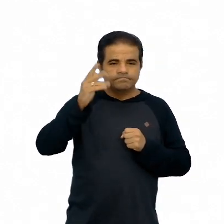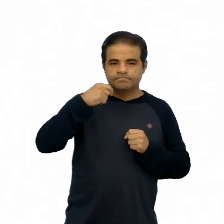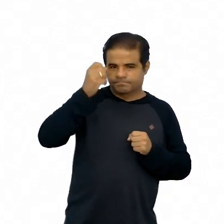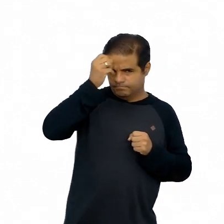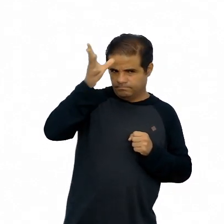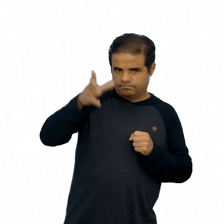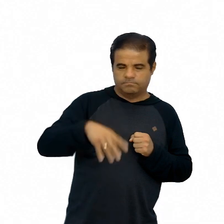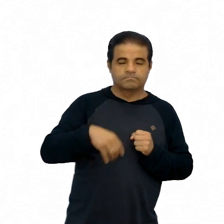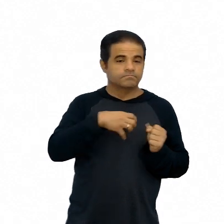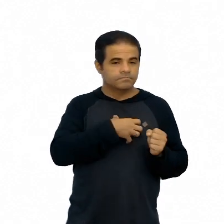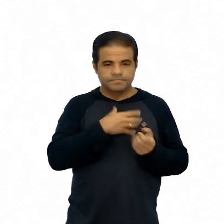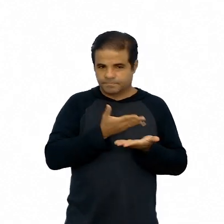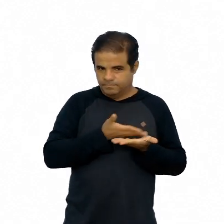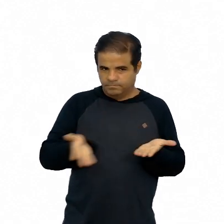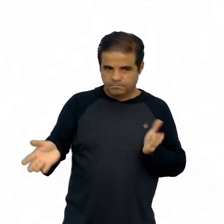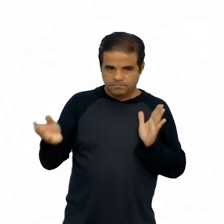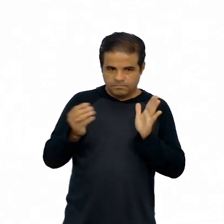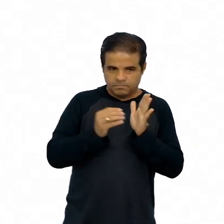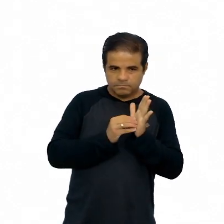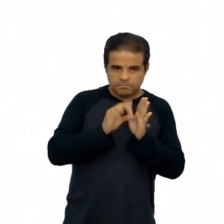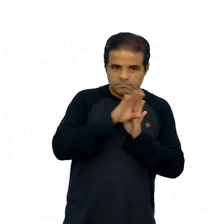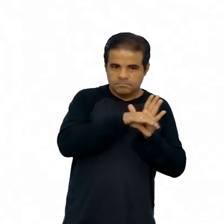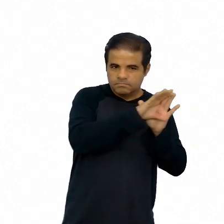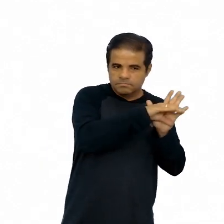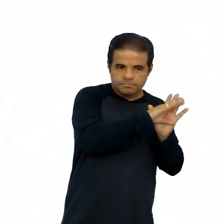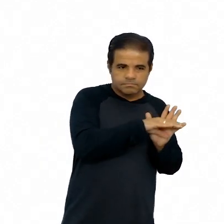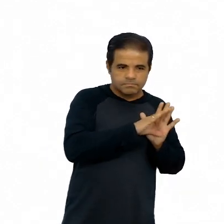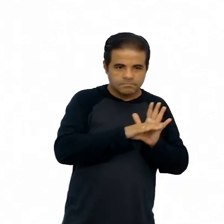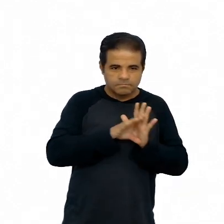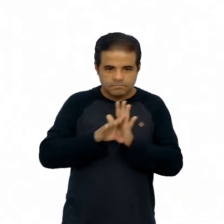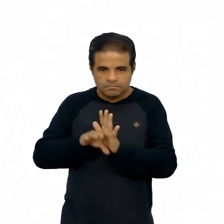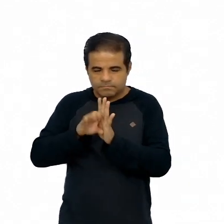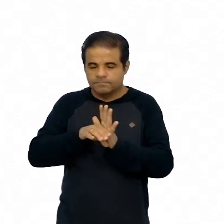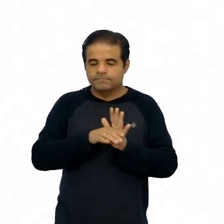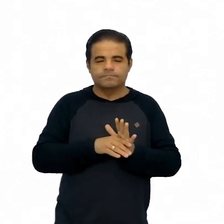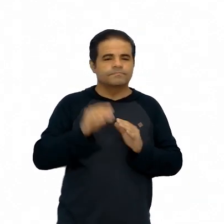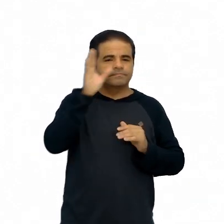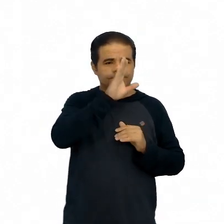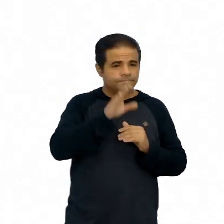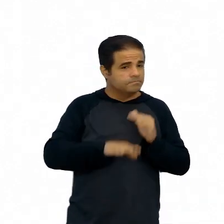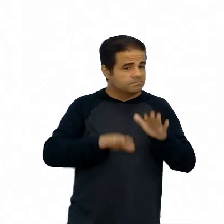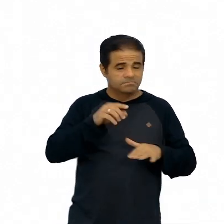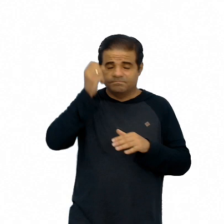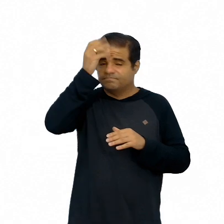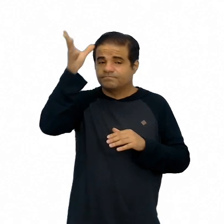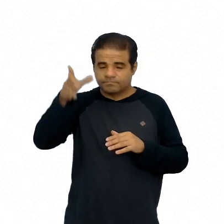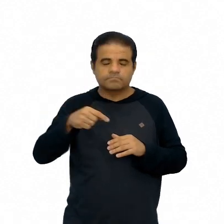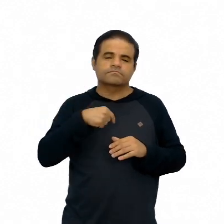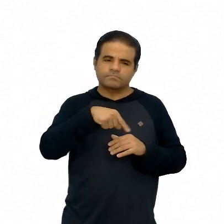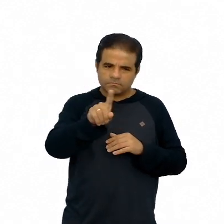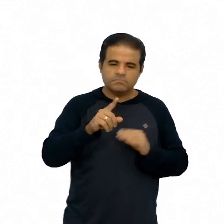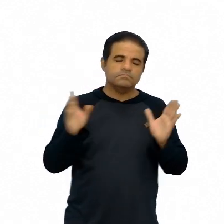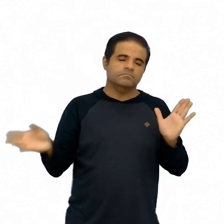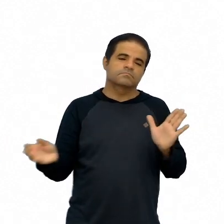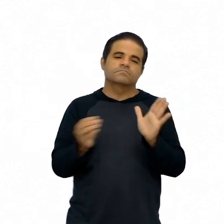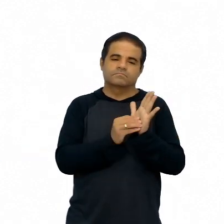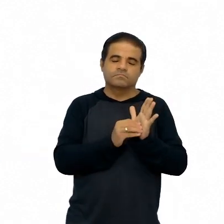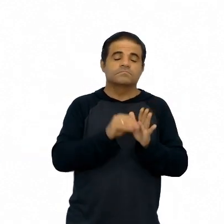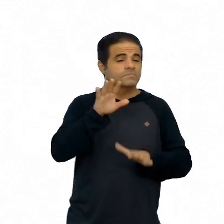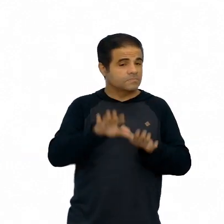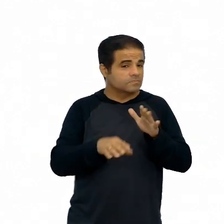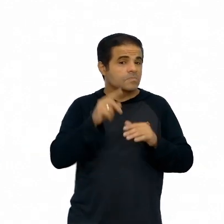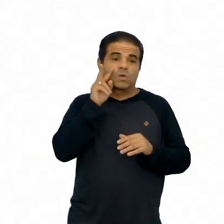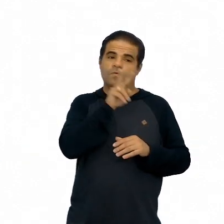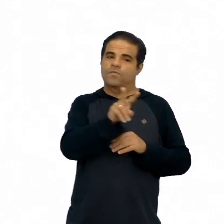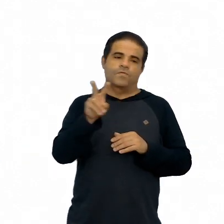lembrou de uma fórmula, ele não lembrou de um conceito, ele não lembrou de algum método, às vezes ele não lembrou, mas eu vou colocar para vocês, muitas vezes ele